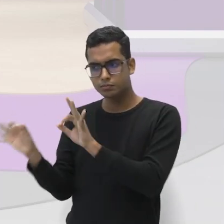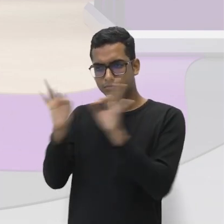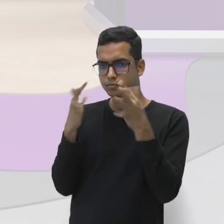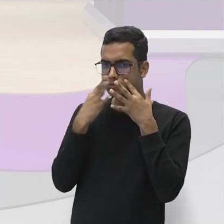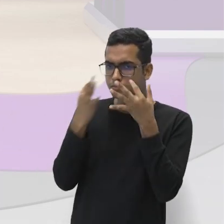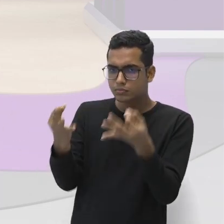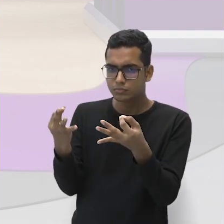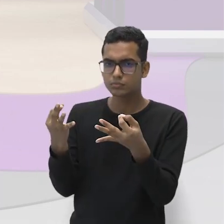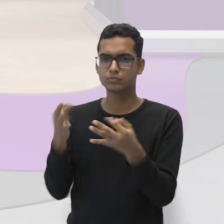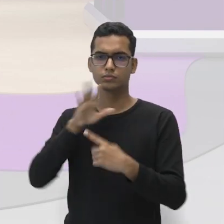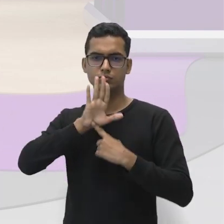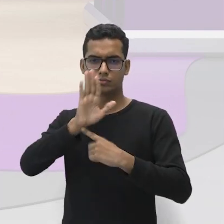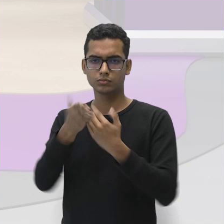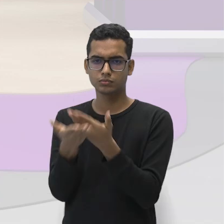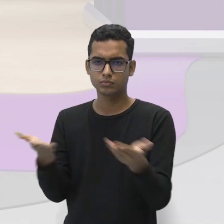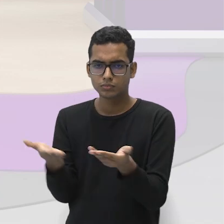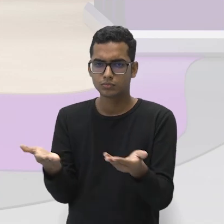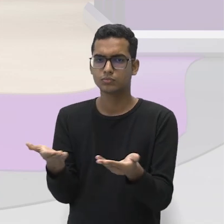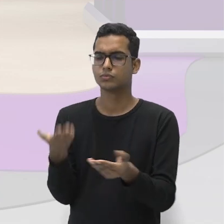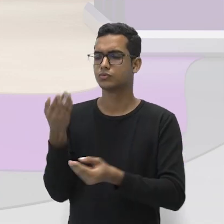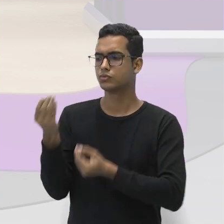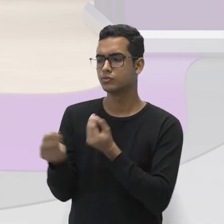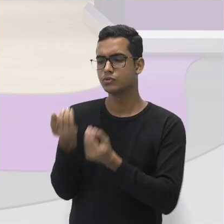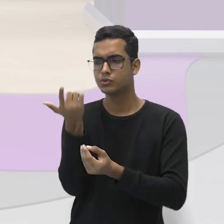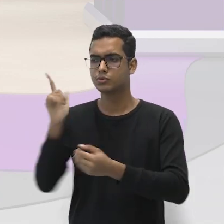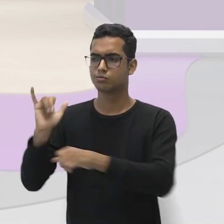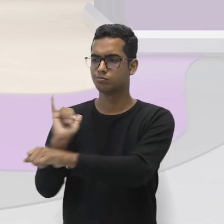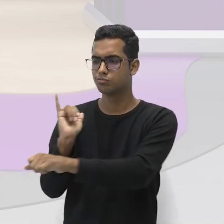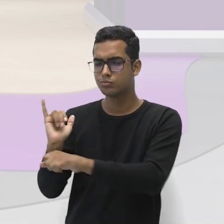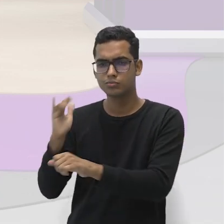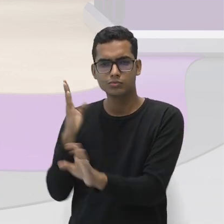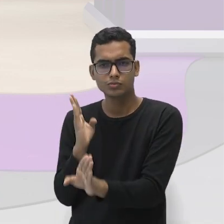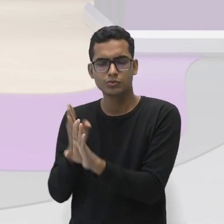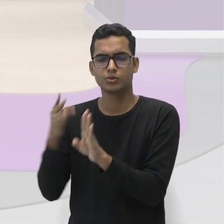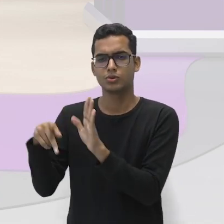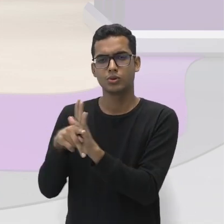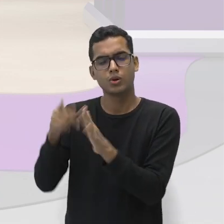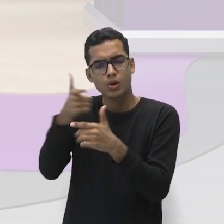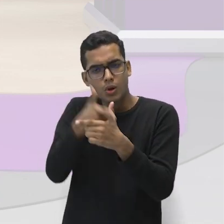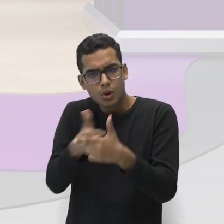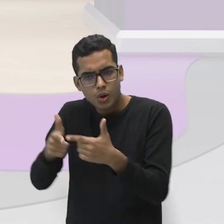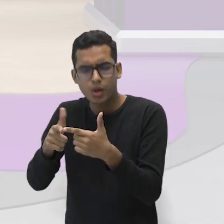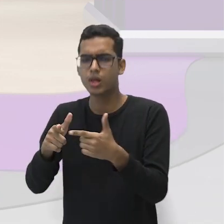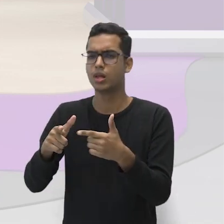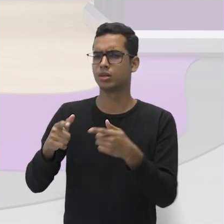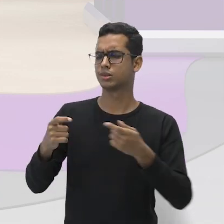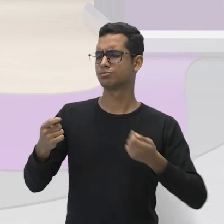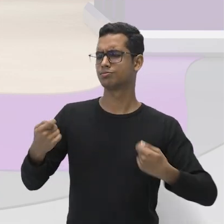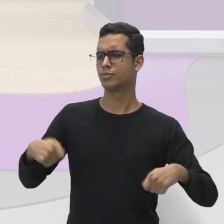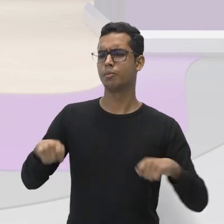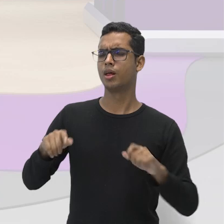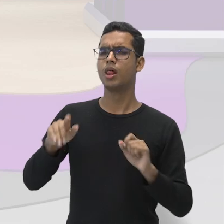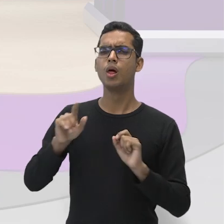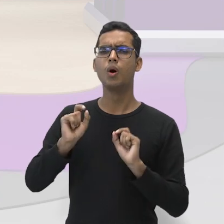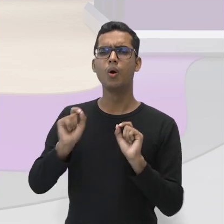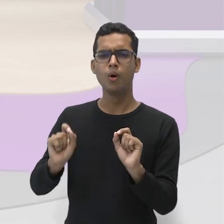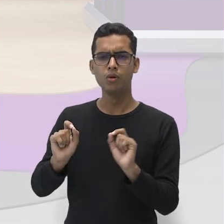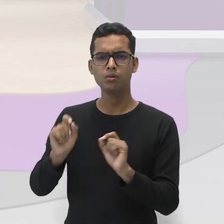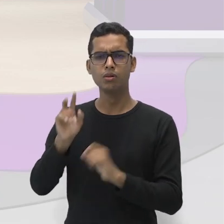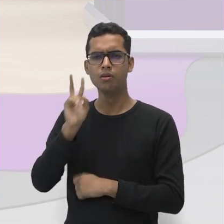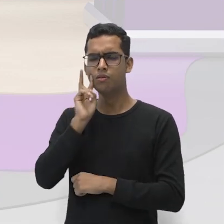na tela, que eu vou mostrar aqui para você outra maneira de fazermos a divisão sem precisar, claro, né,